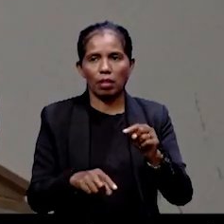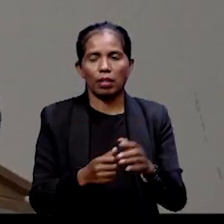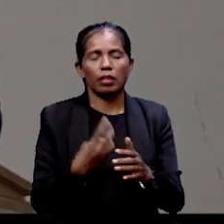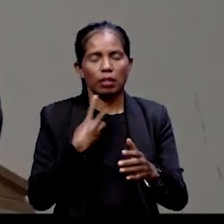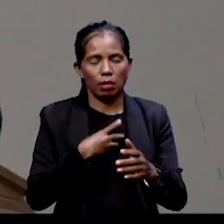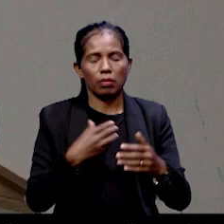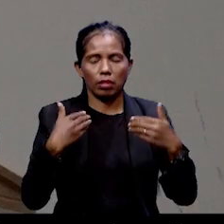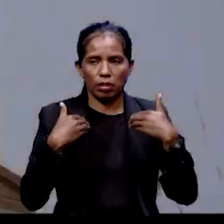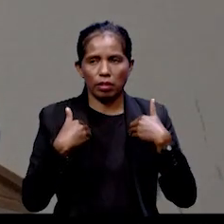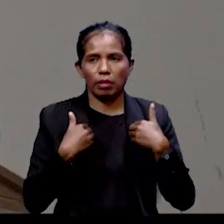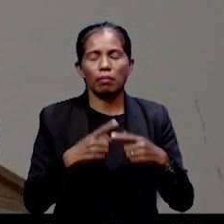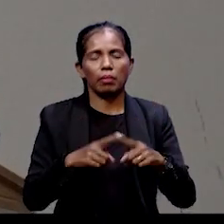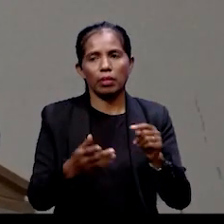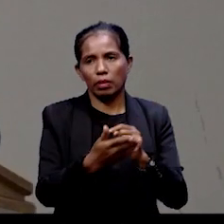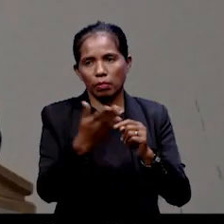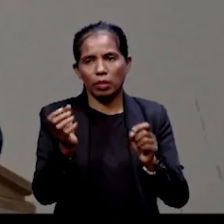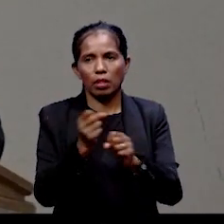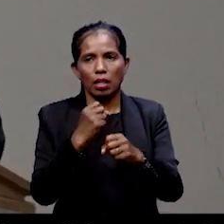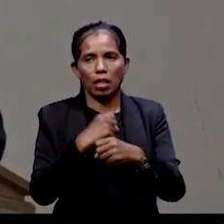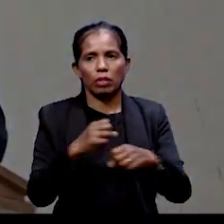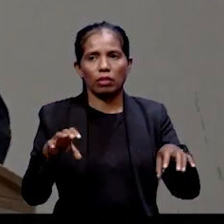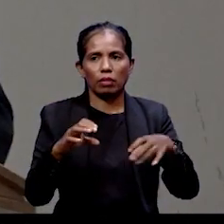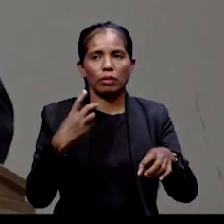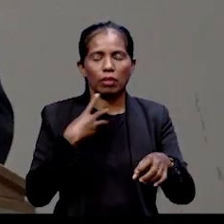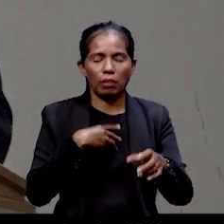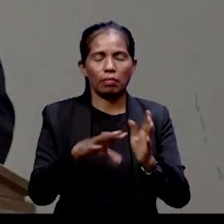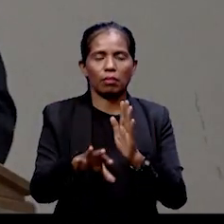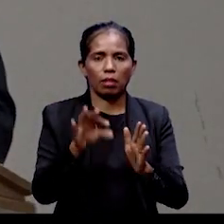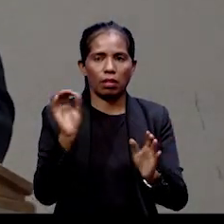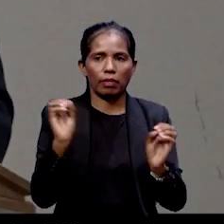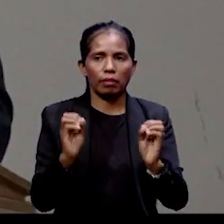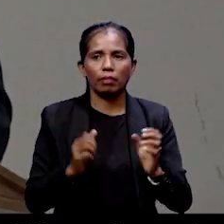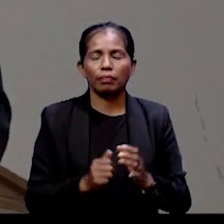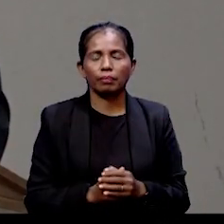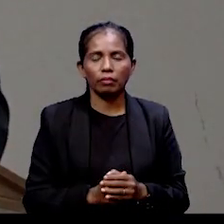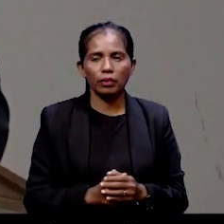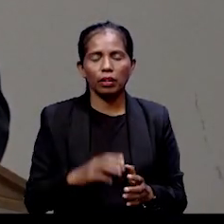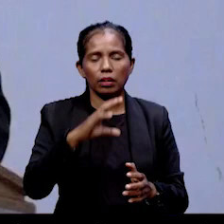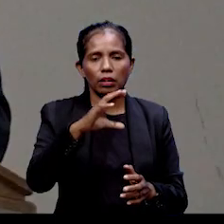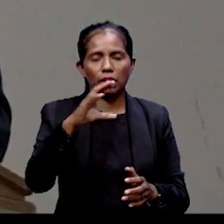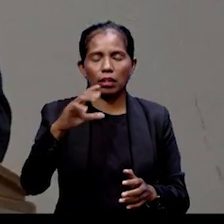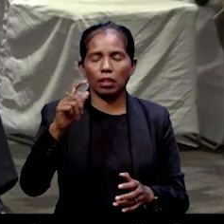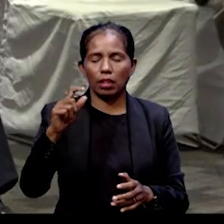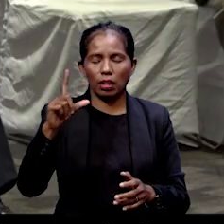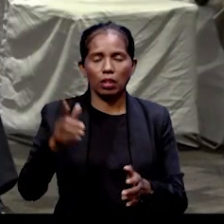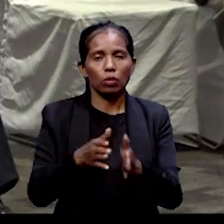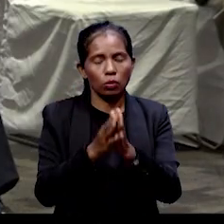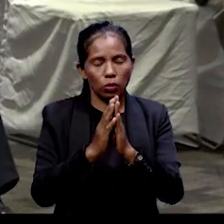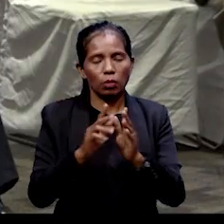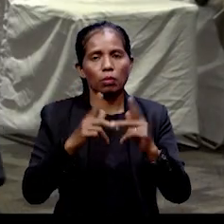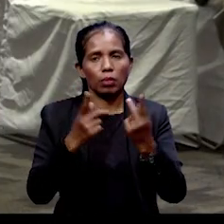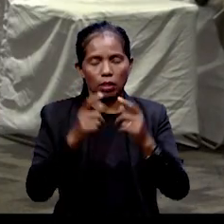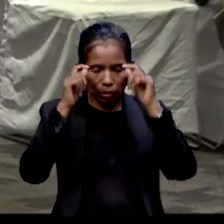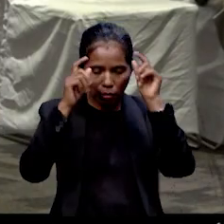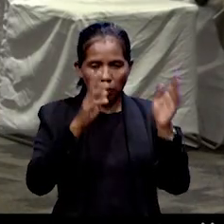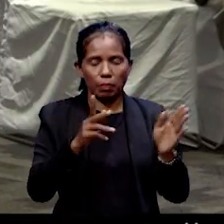bem. Mas eu sei que vou trabalhar o esforço, mas a mãe da leona, não é de certeza. CCITL continua o suba empresário Timoran Hotu, a tu